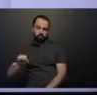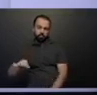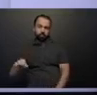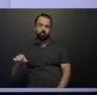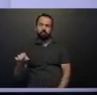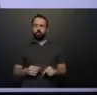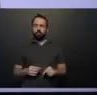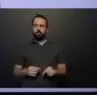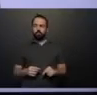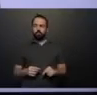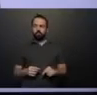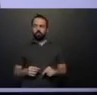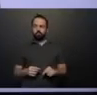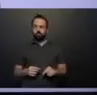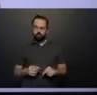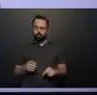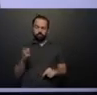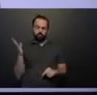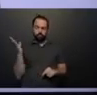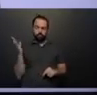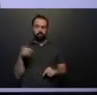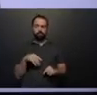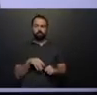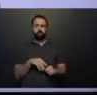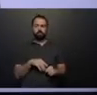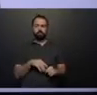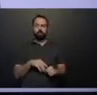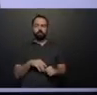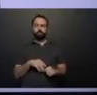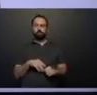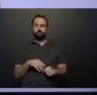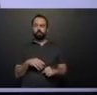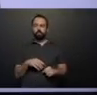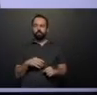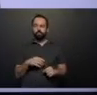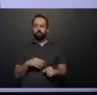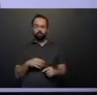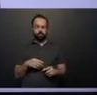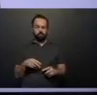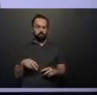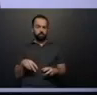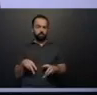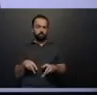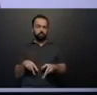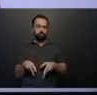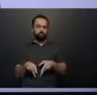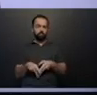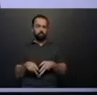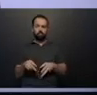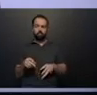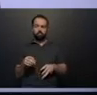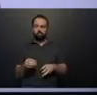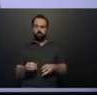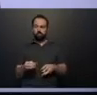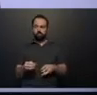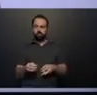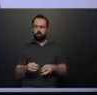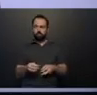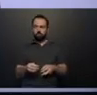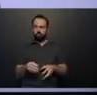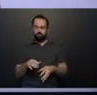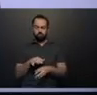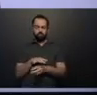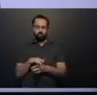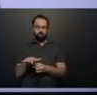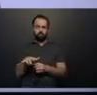pipetas também. Nós temos aqui outro equipamento como o tripé, o bico de Bunsen e a tela